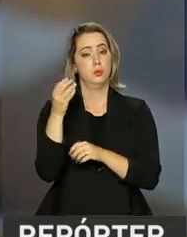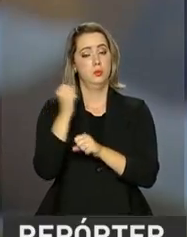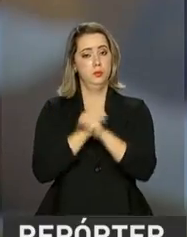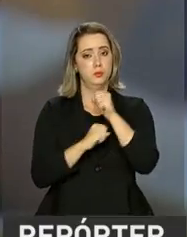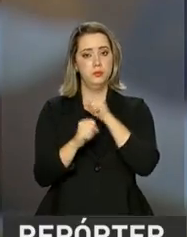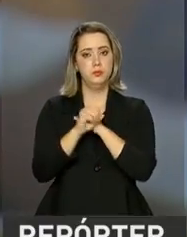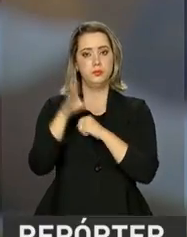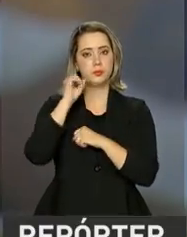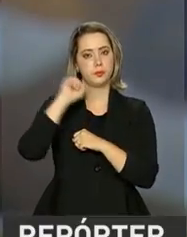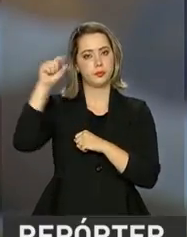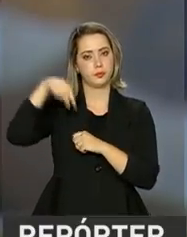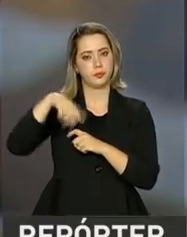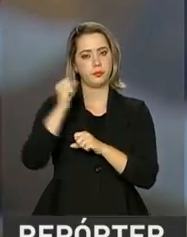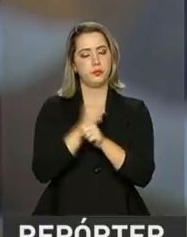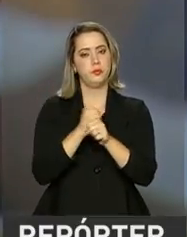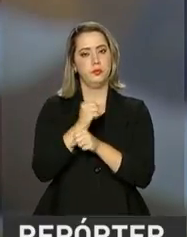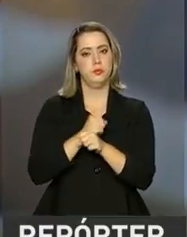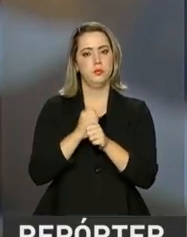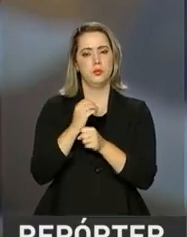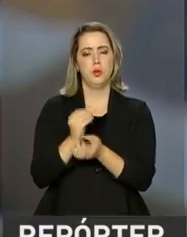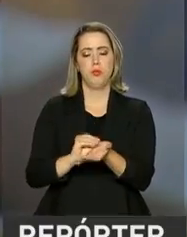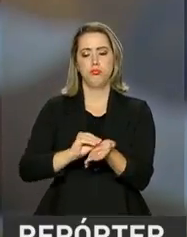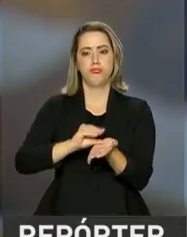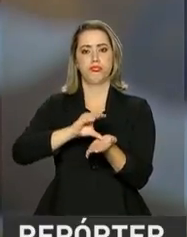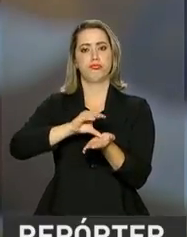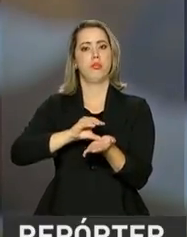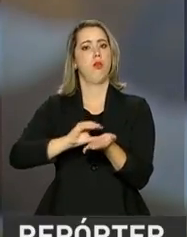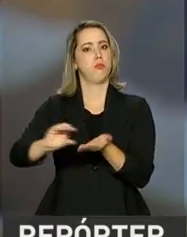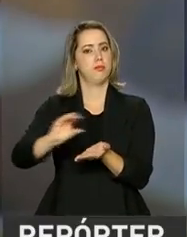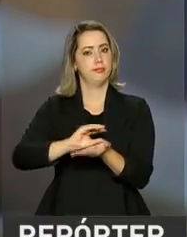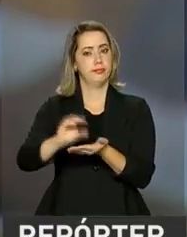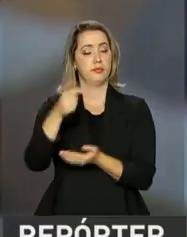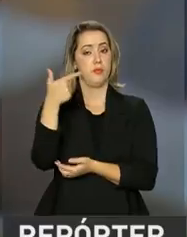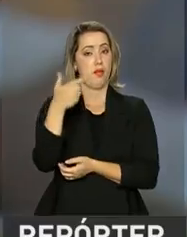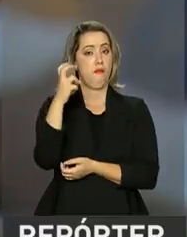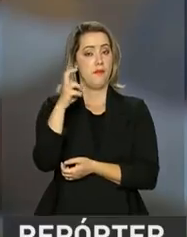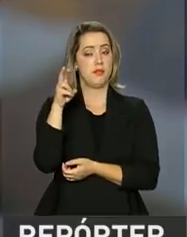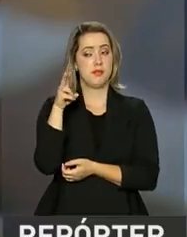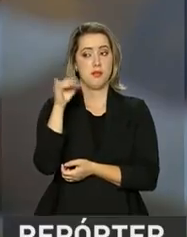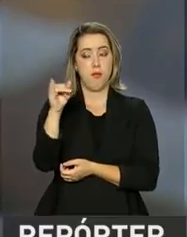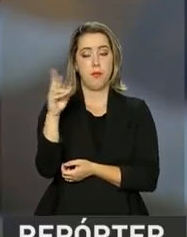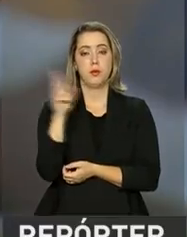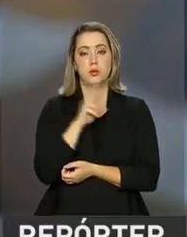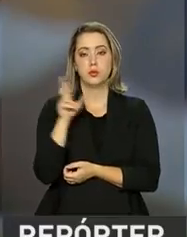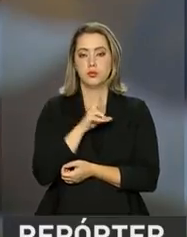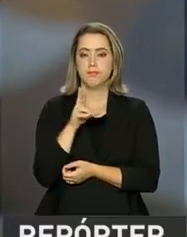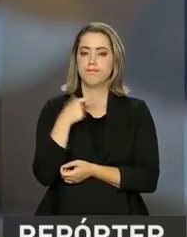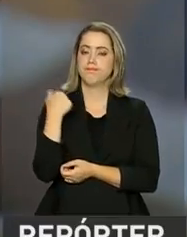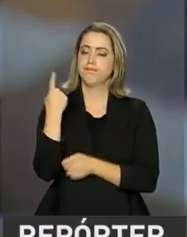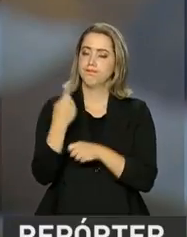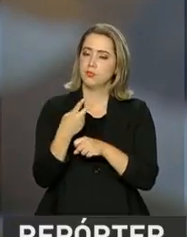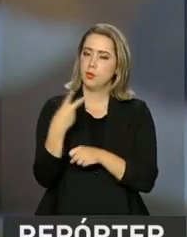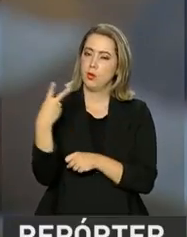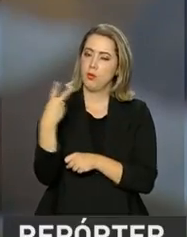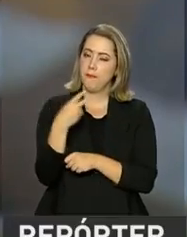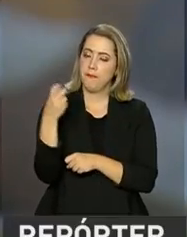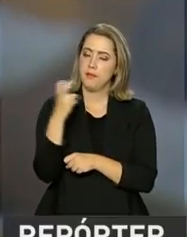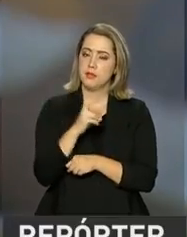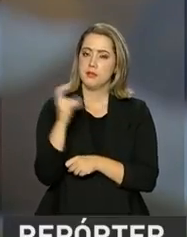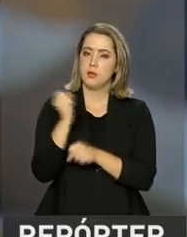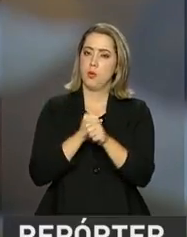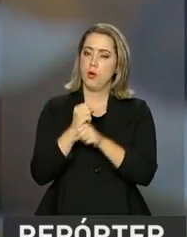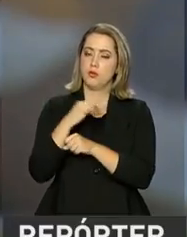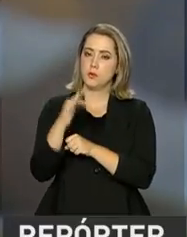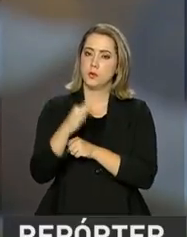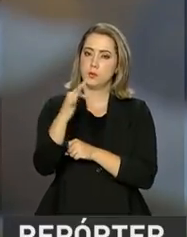deste ano vão gerar investimentos de 25 bilhões de reais nos próximos cinco anos o ambiente de negócios no setor também melhorou